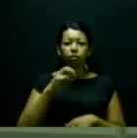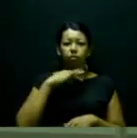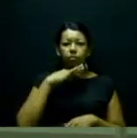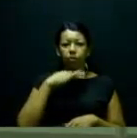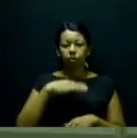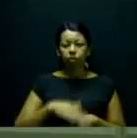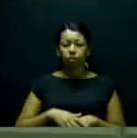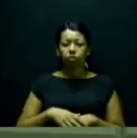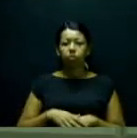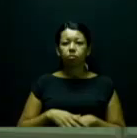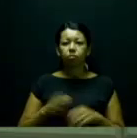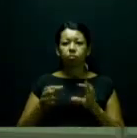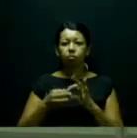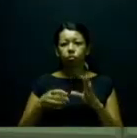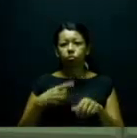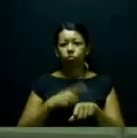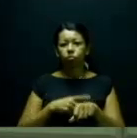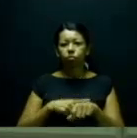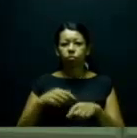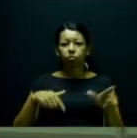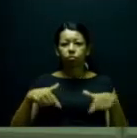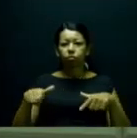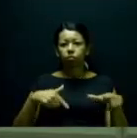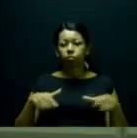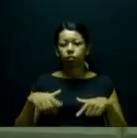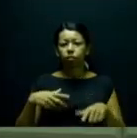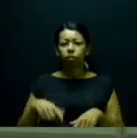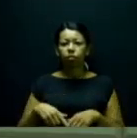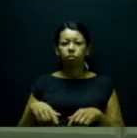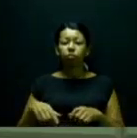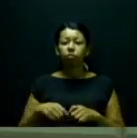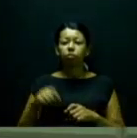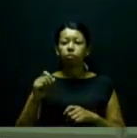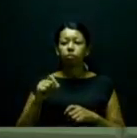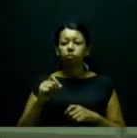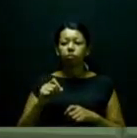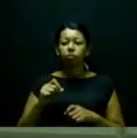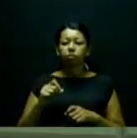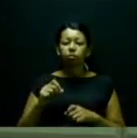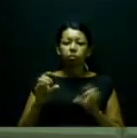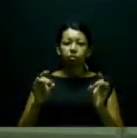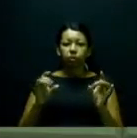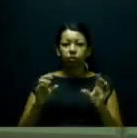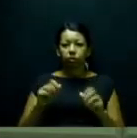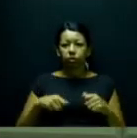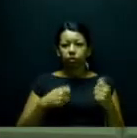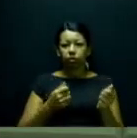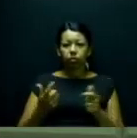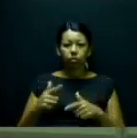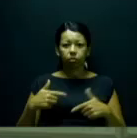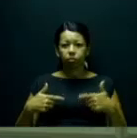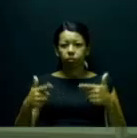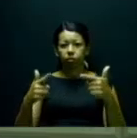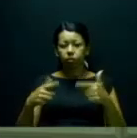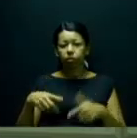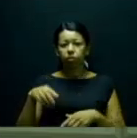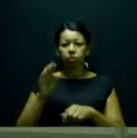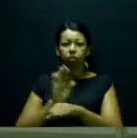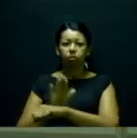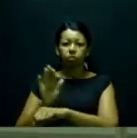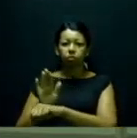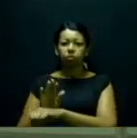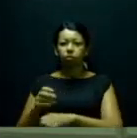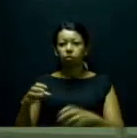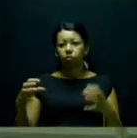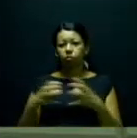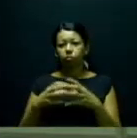que dispõe sobre a carga horária de trabalho padrão dos cargos que especifique da outras providências, que visa beneficiar